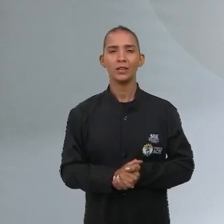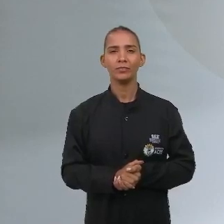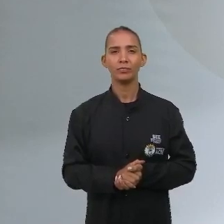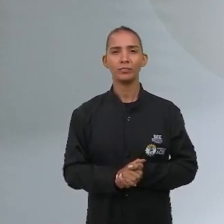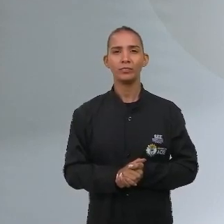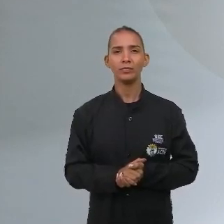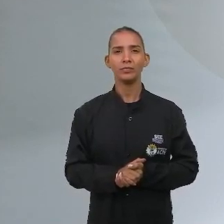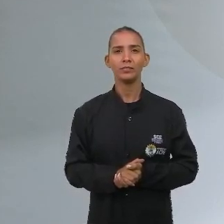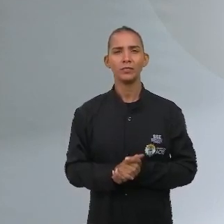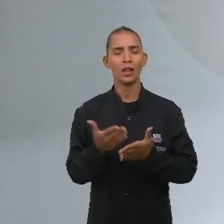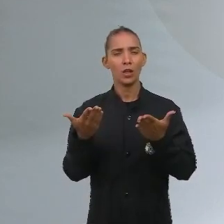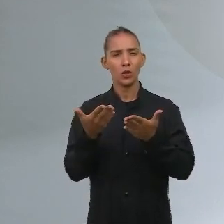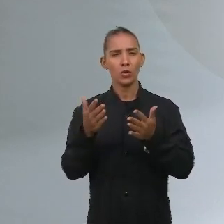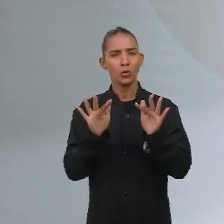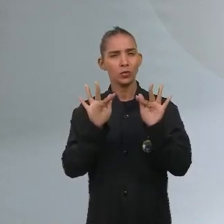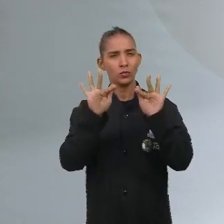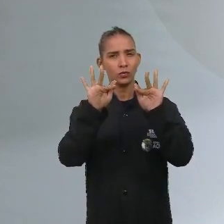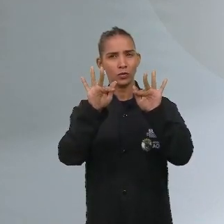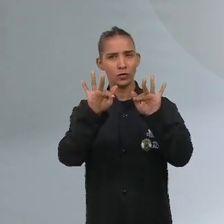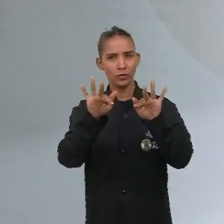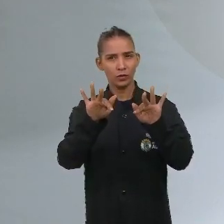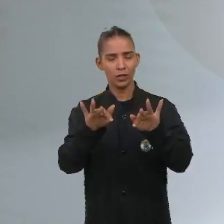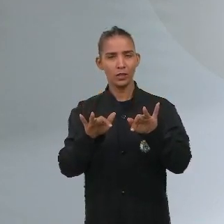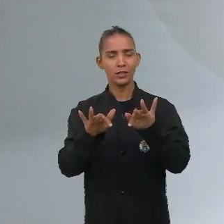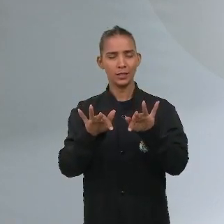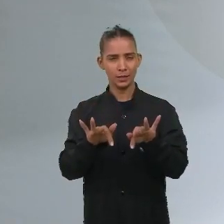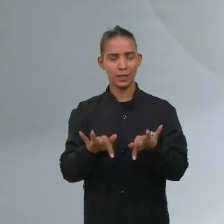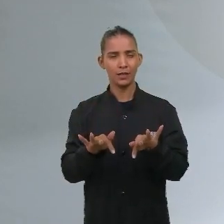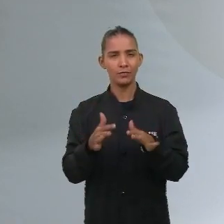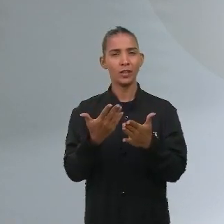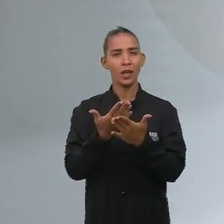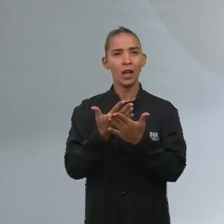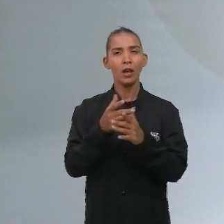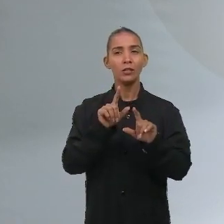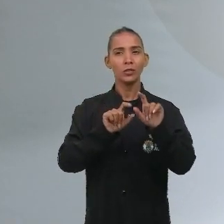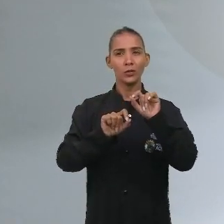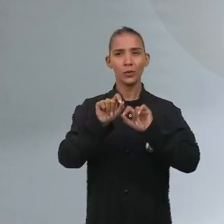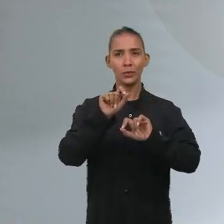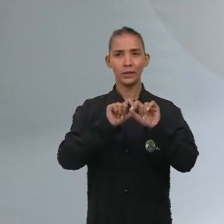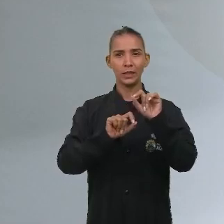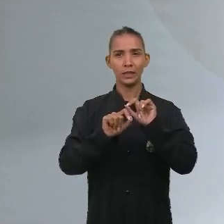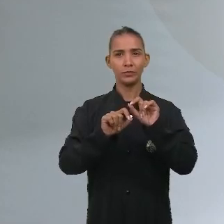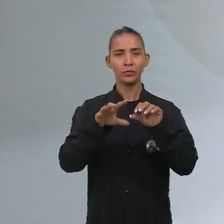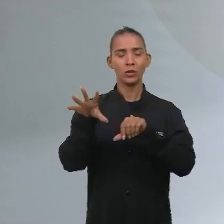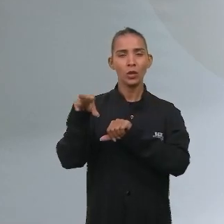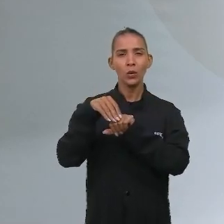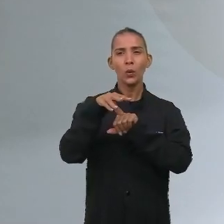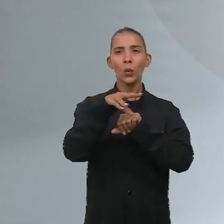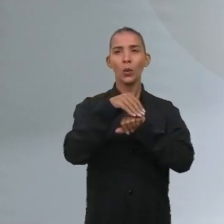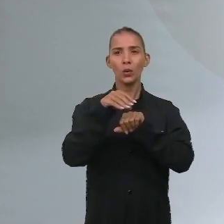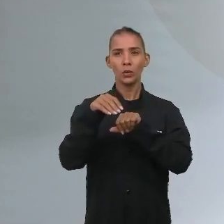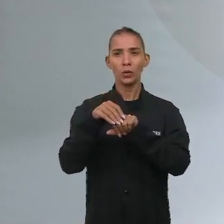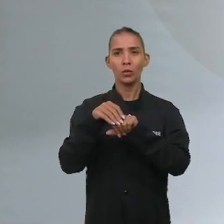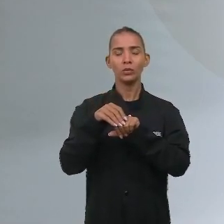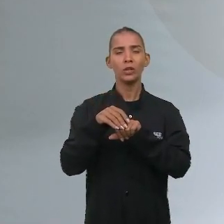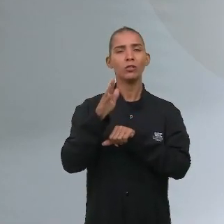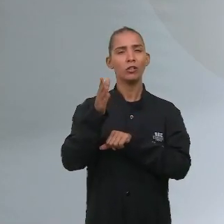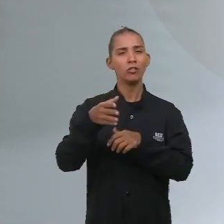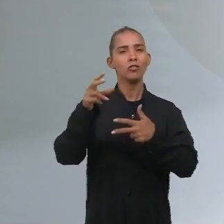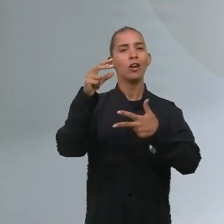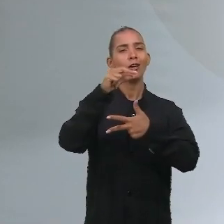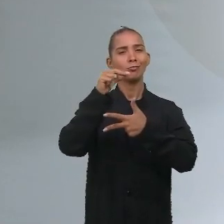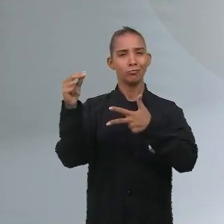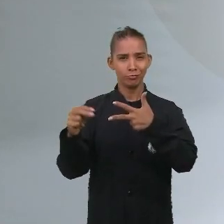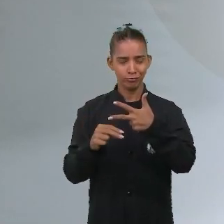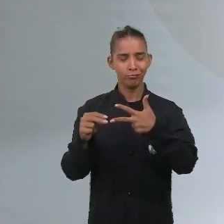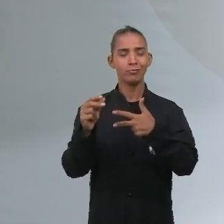Agora eu quero terminar essa parte de combinação completas com um problema que caiu no Enem, em 2017. Esse